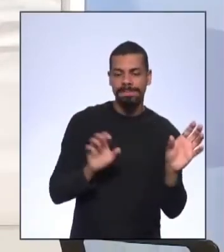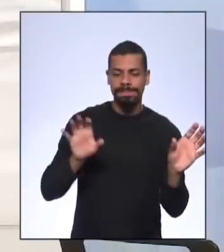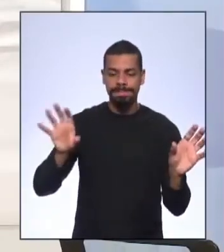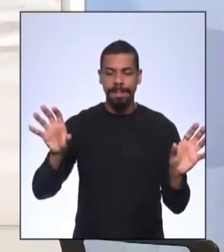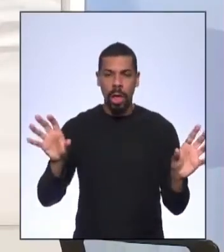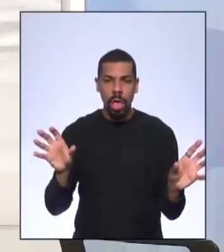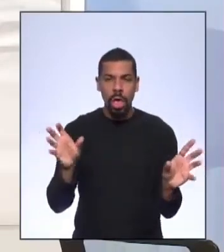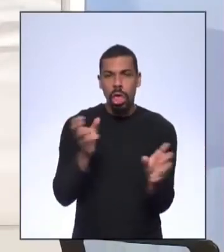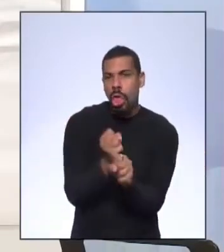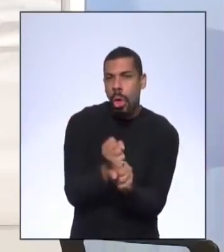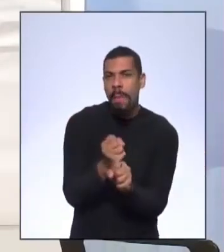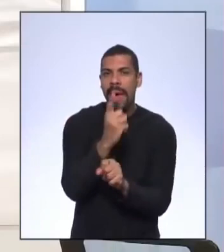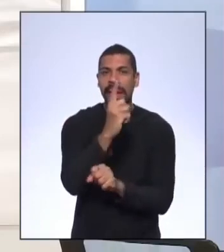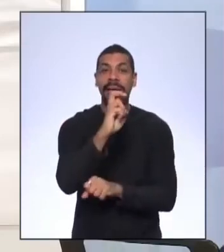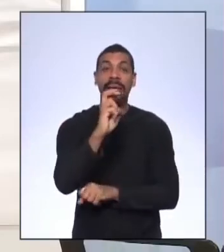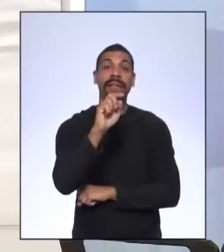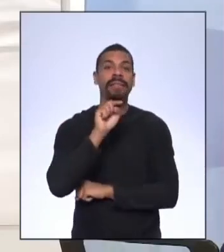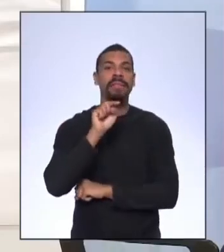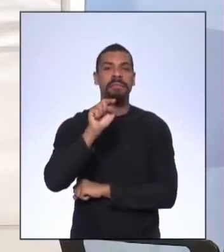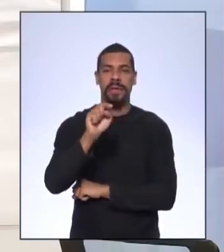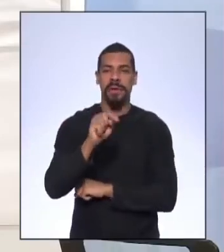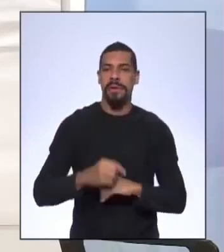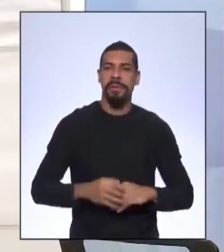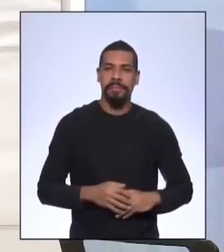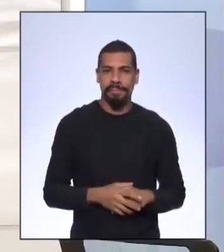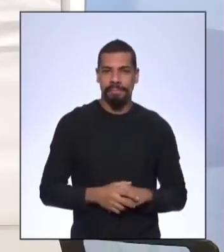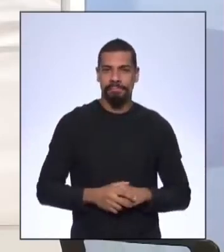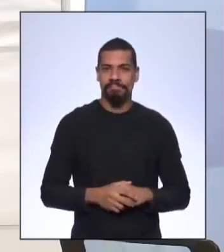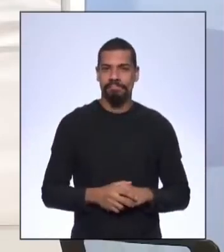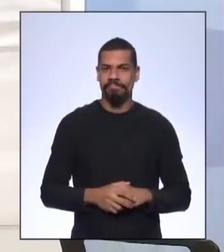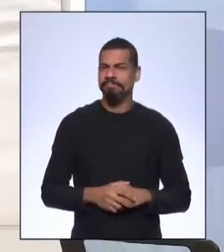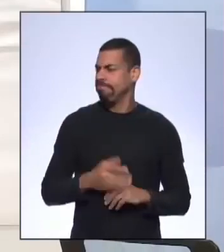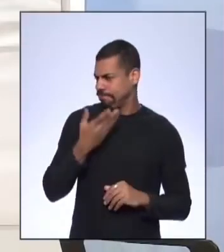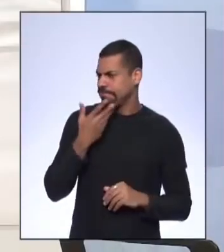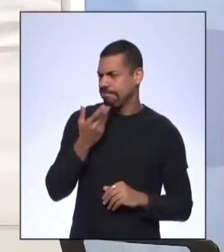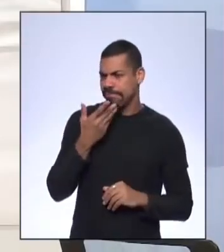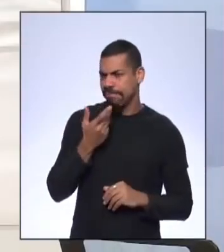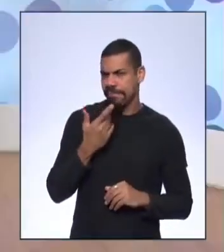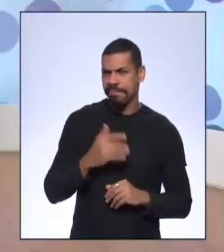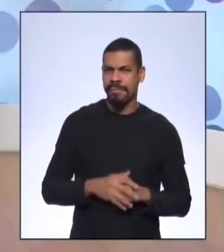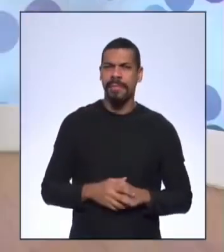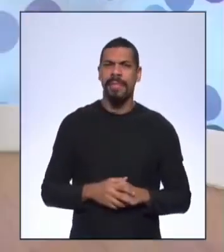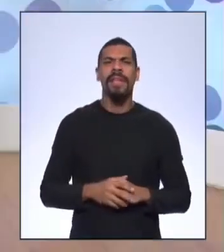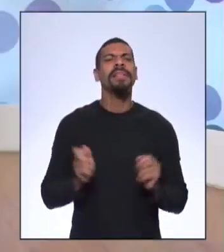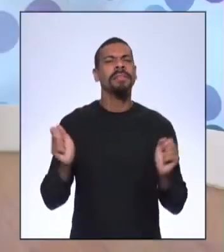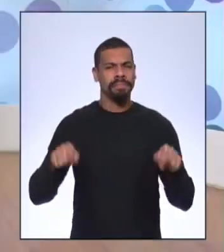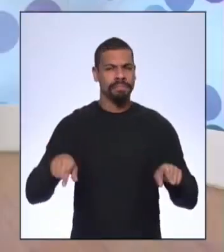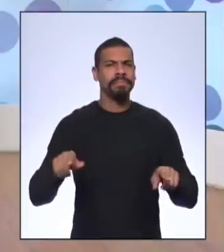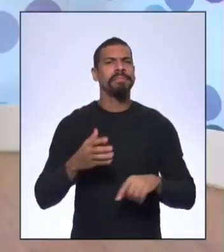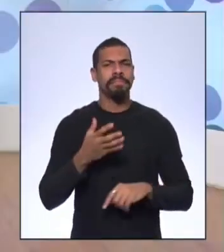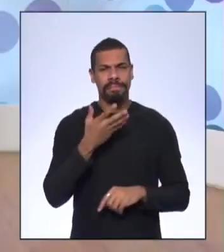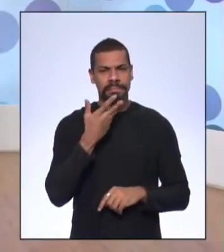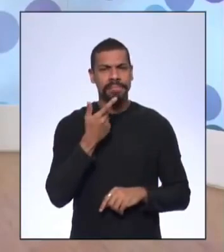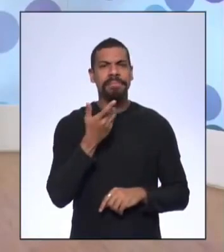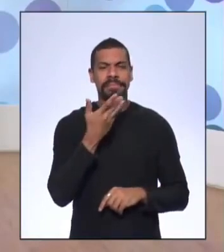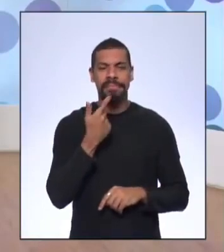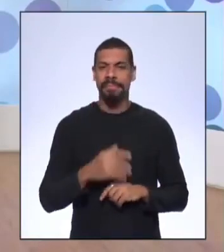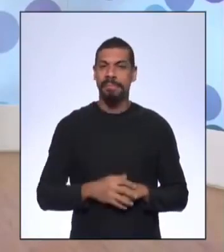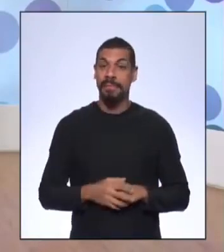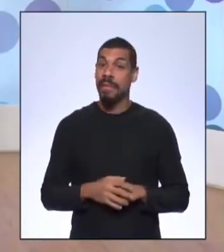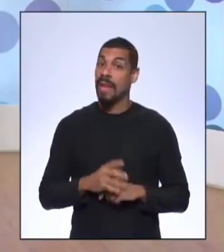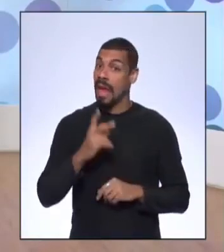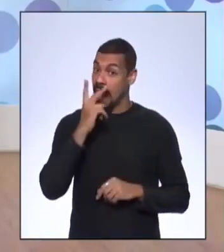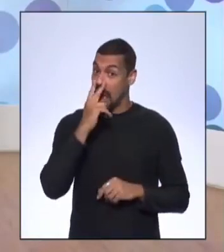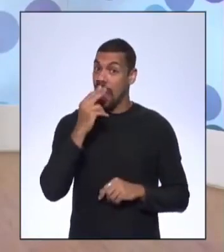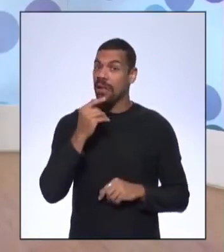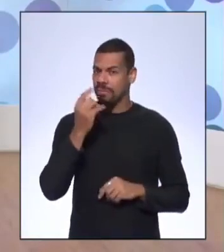lembra? O todo é os 15.000 nesse exercício. Bem tranquilo, né? Muito tranquilo. Eu acho que